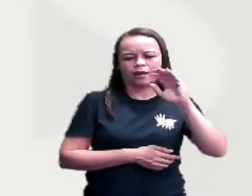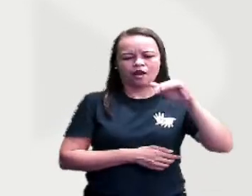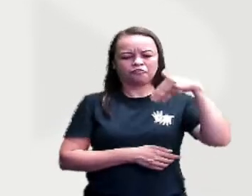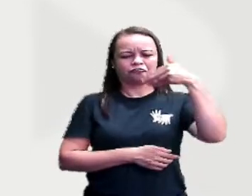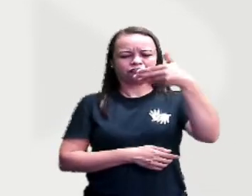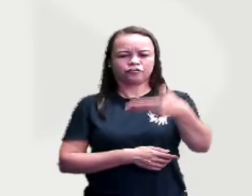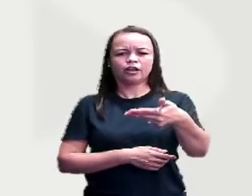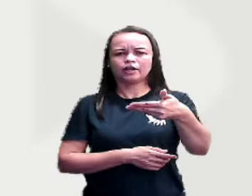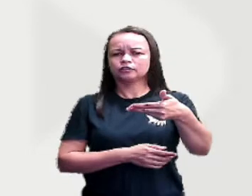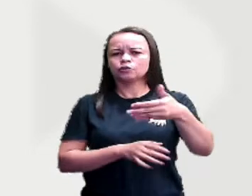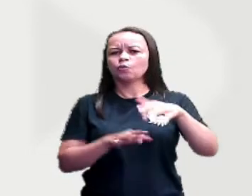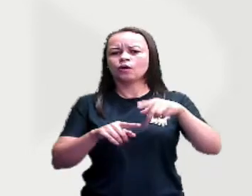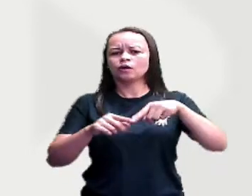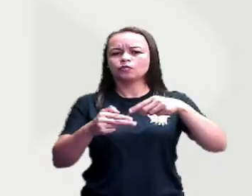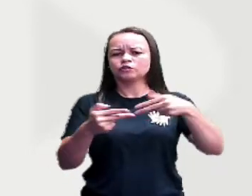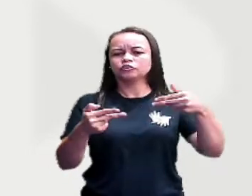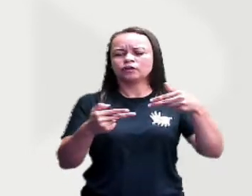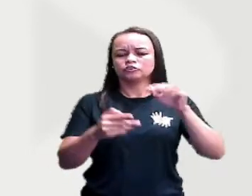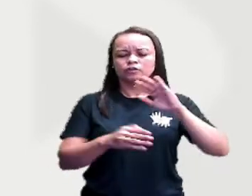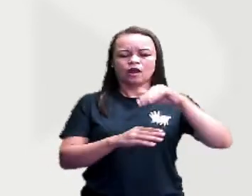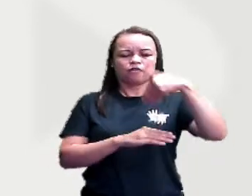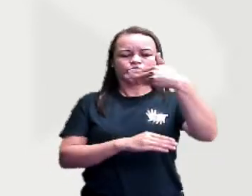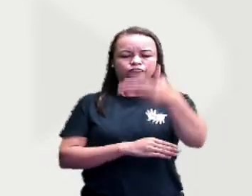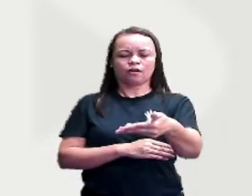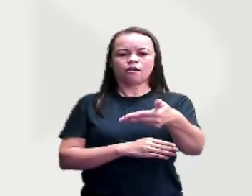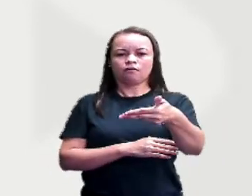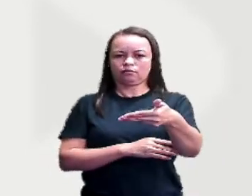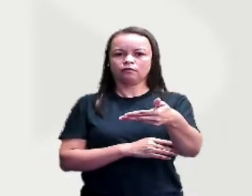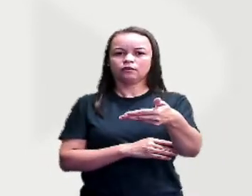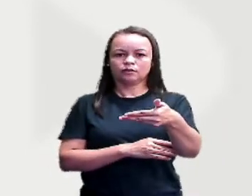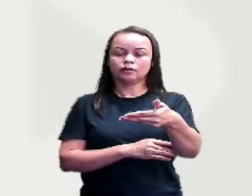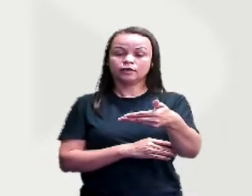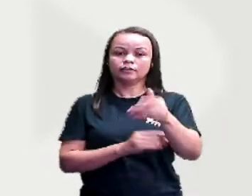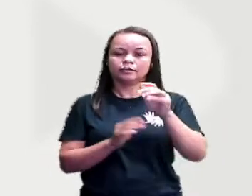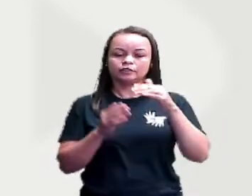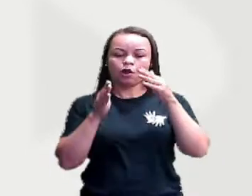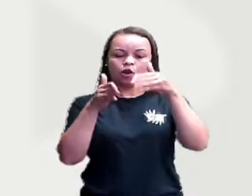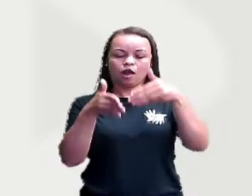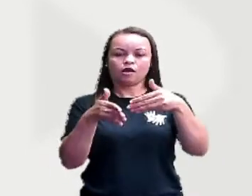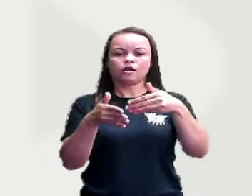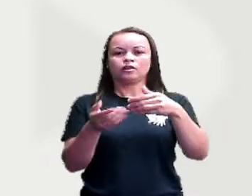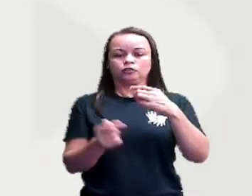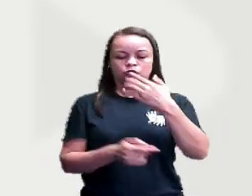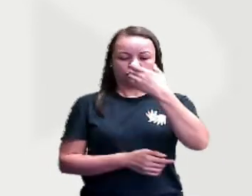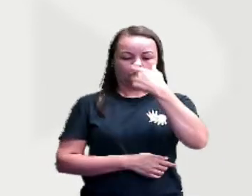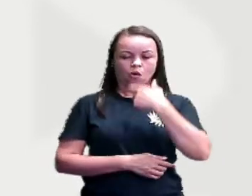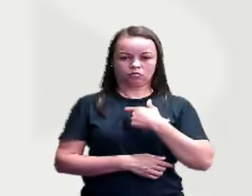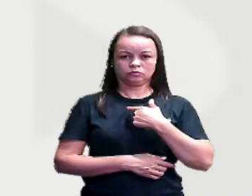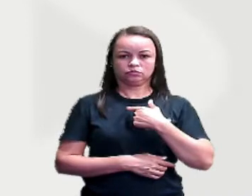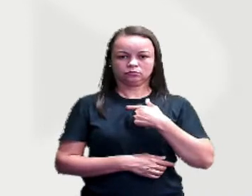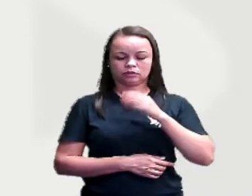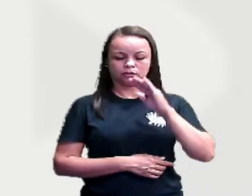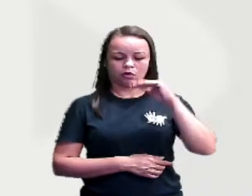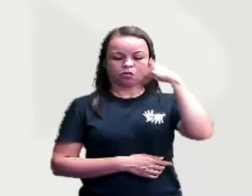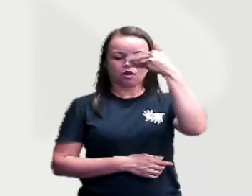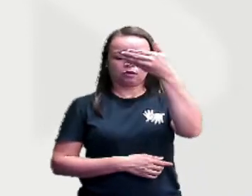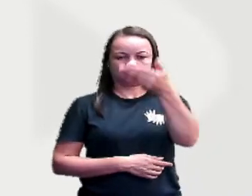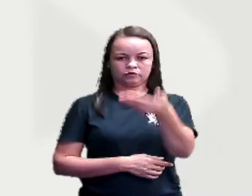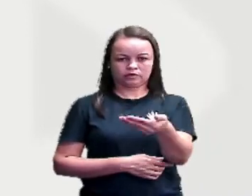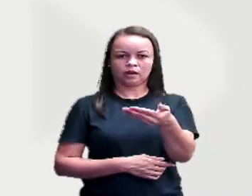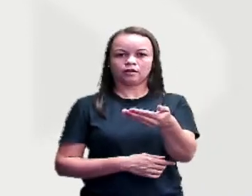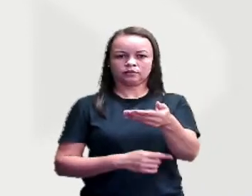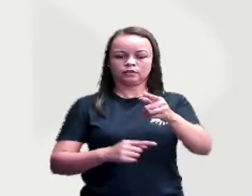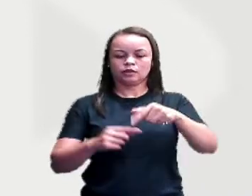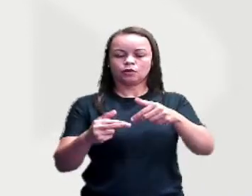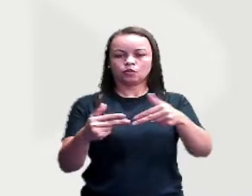um objeto está à nossa frente? Então a referência é a nós, somos nós, e o objeto